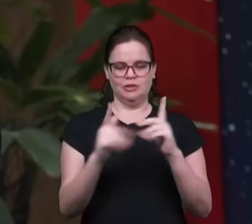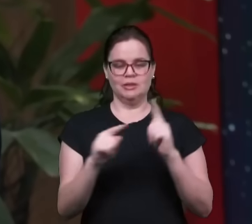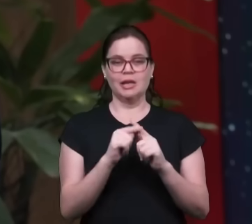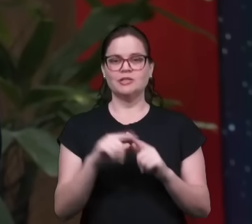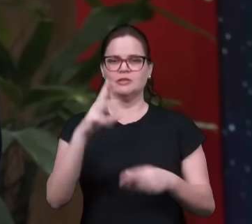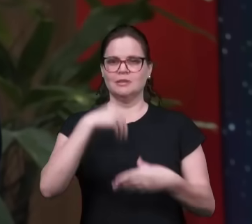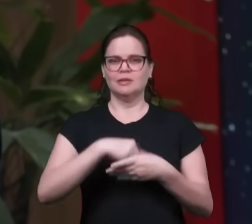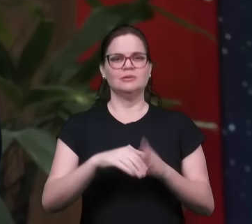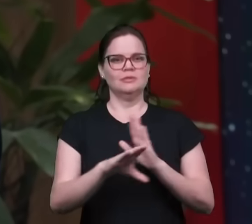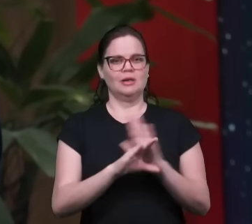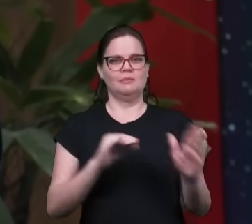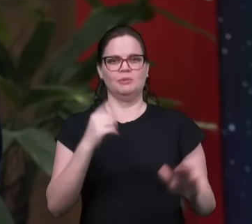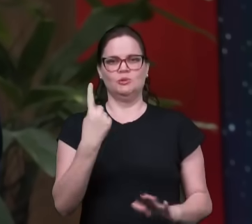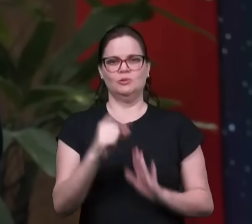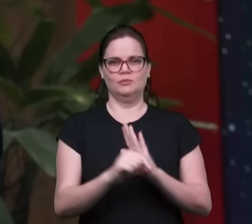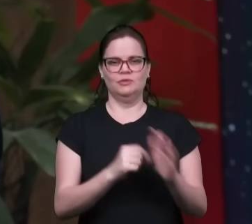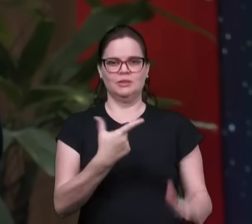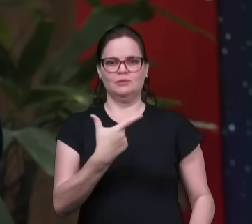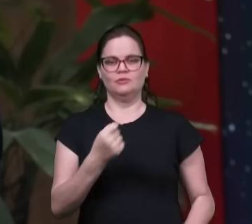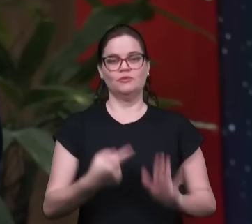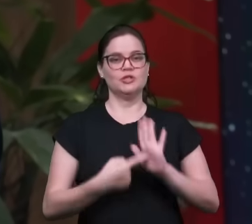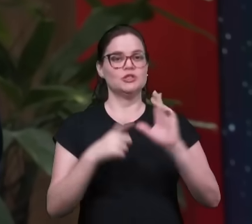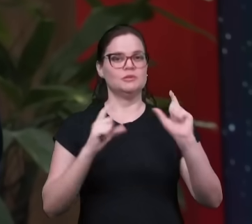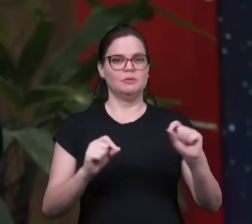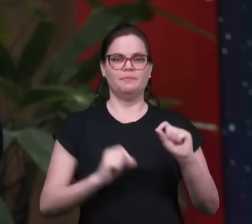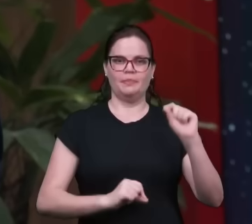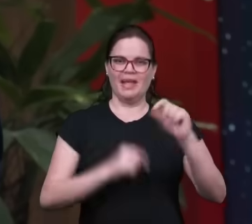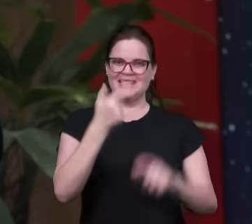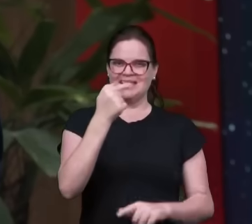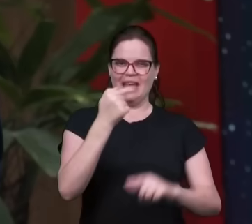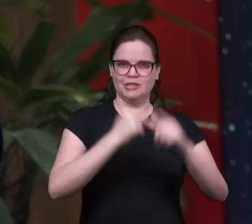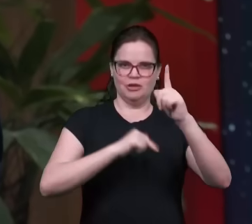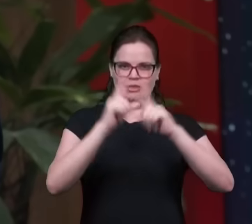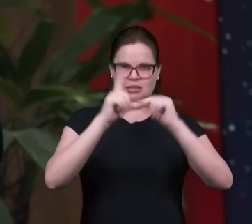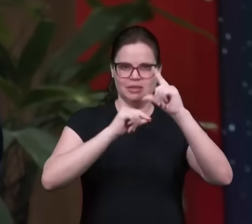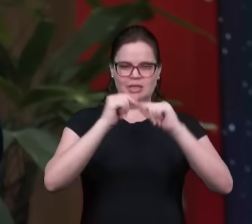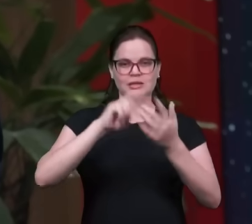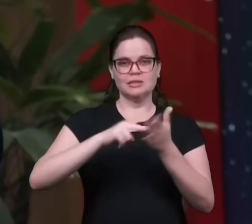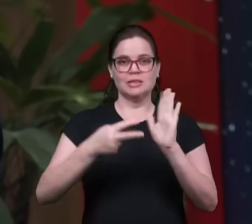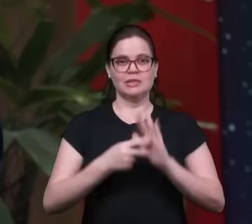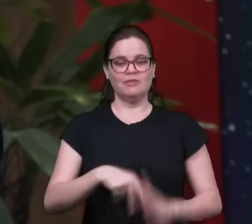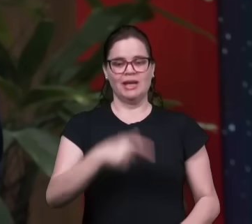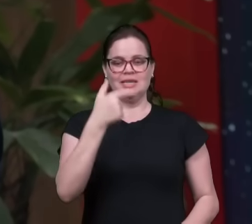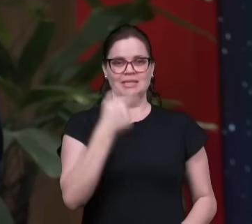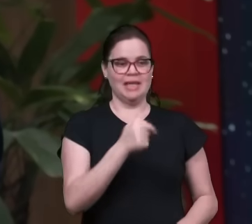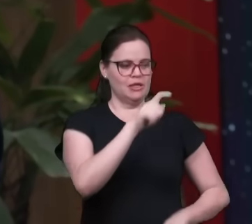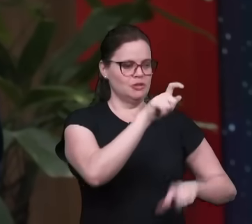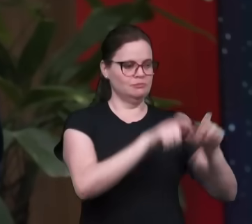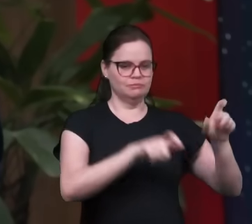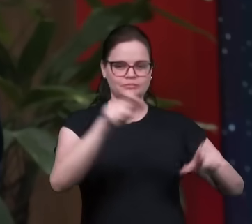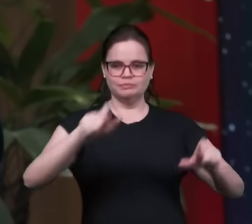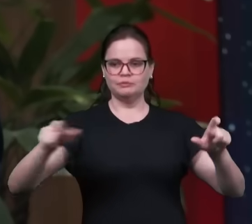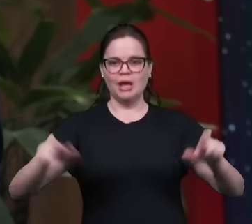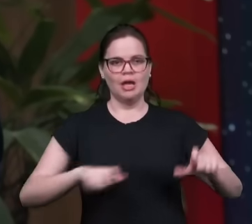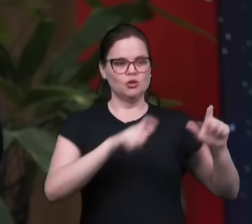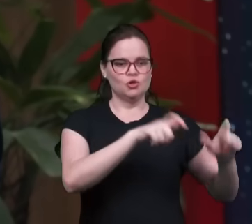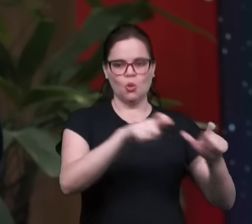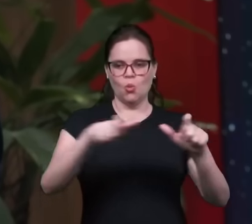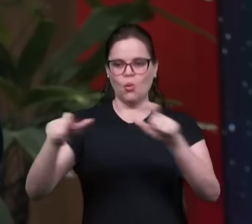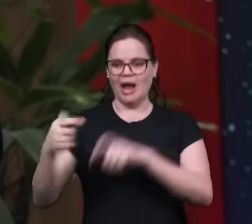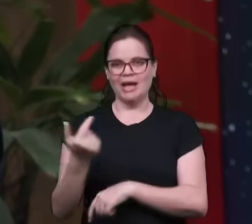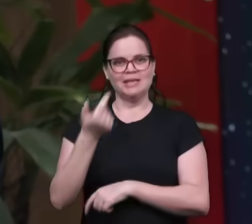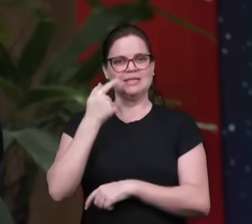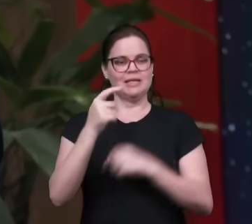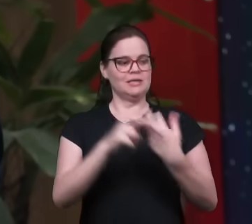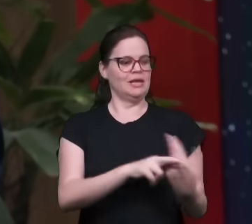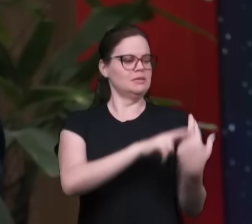verso 20, Gil, diz assim, 20. Sim. As 7 estrelas são os anjos das 7 igrejas e os 7 castiçais que viste são as